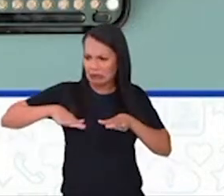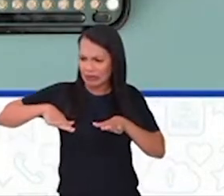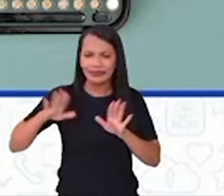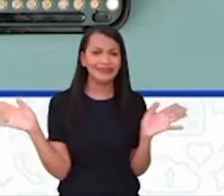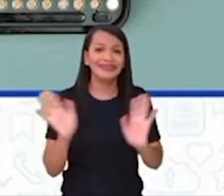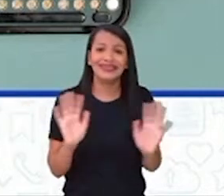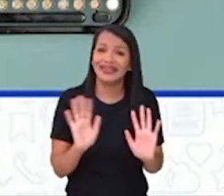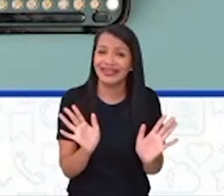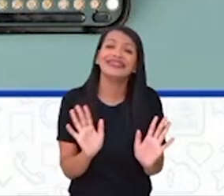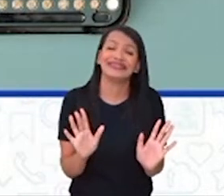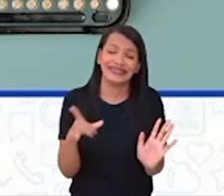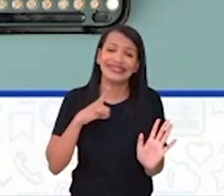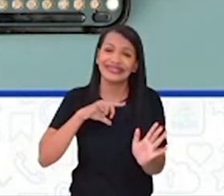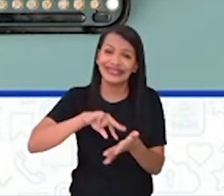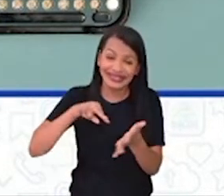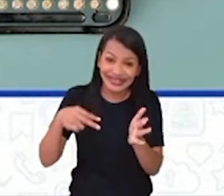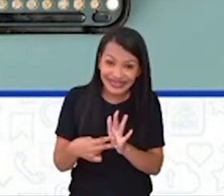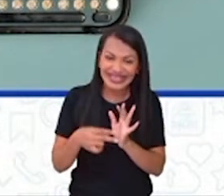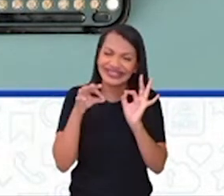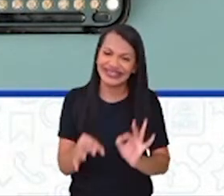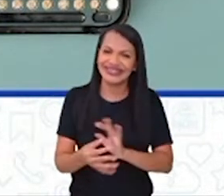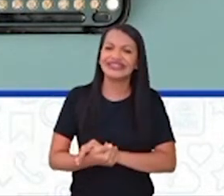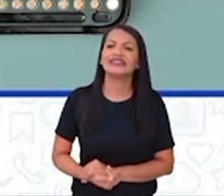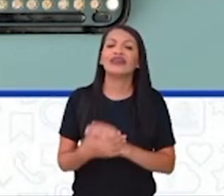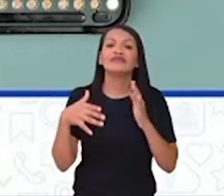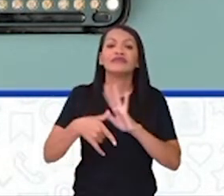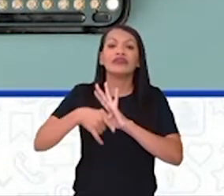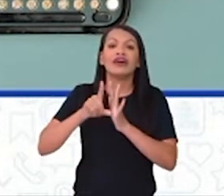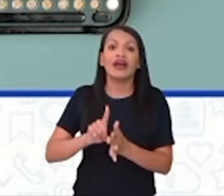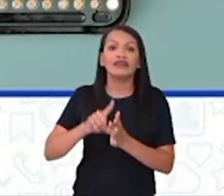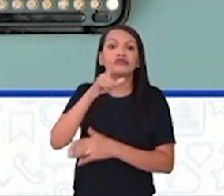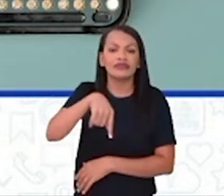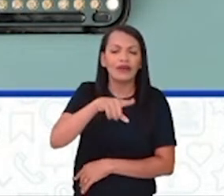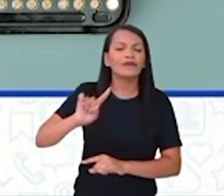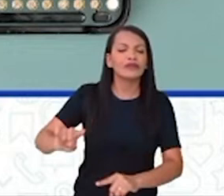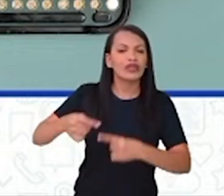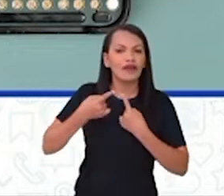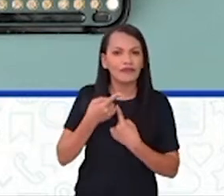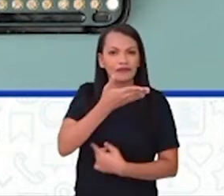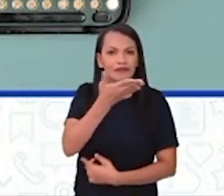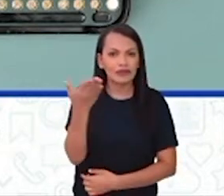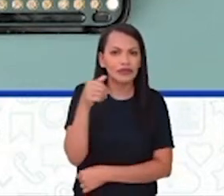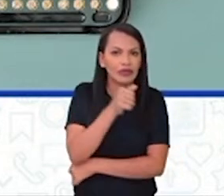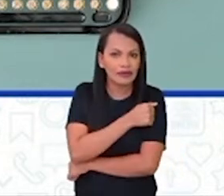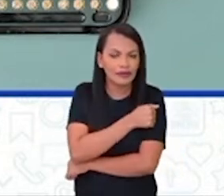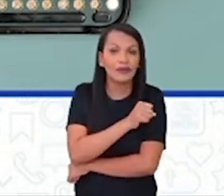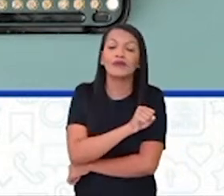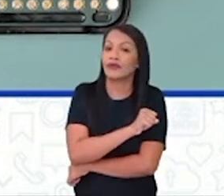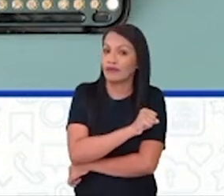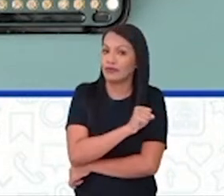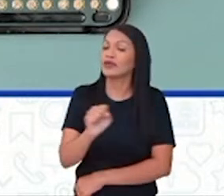esses sentidos? Ó, e antes de falar isso tudo, eu quero deixar um desafio para vocês aí do 8º ano. Quero ver me responderem,